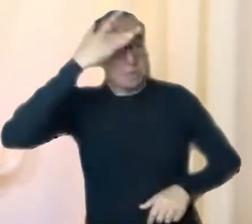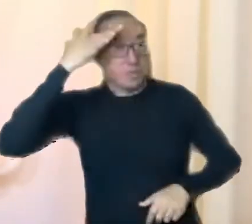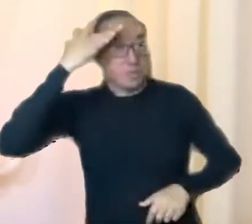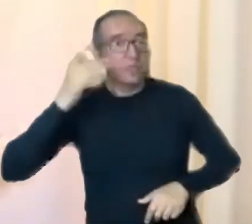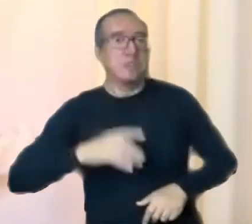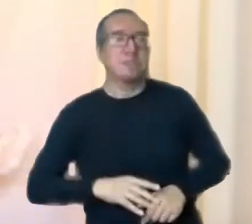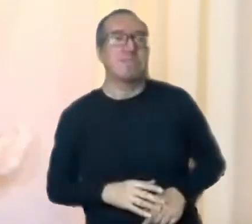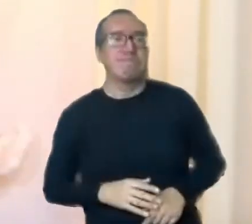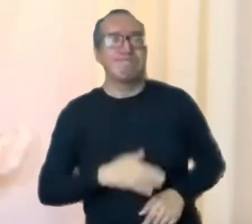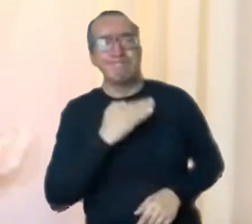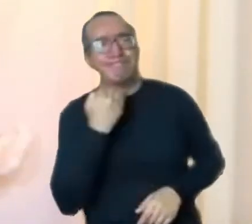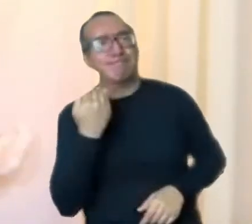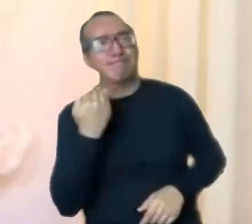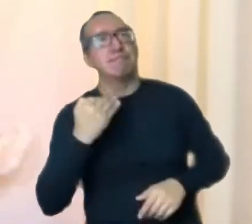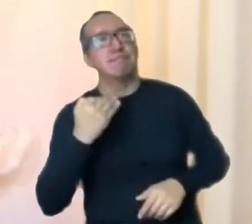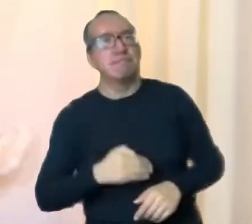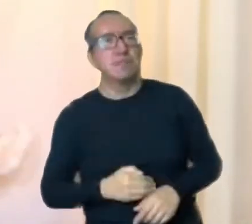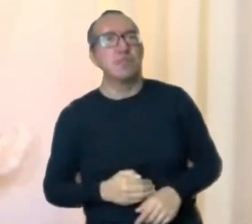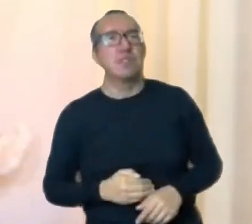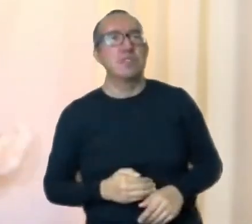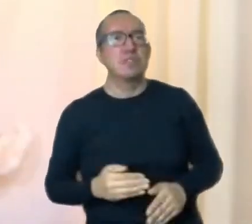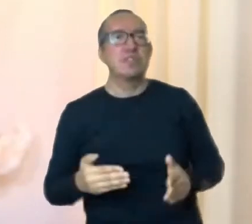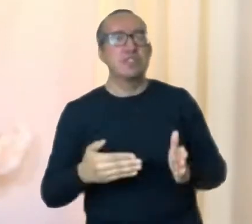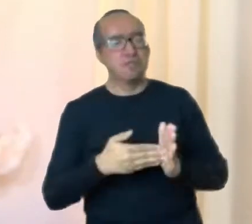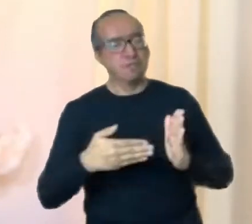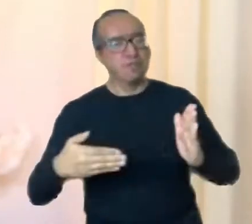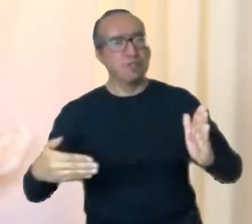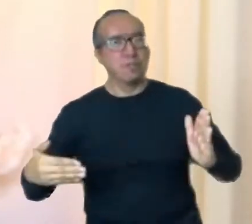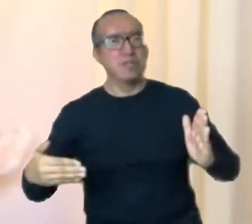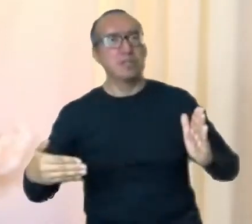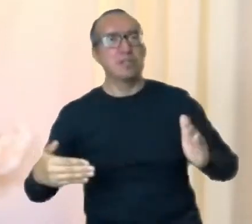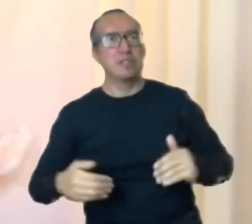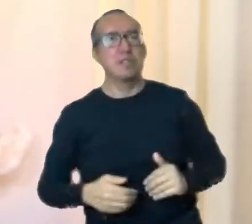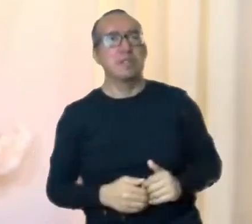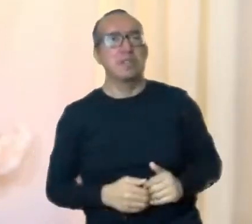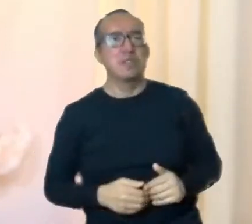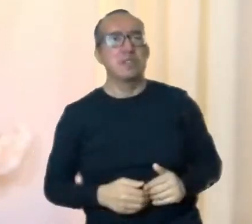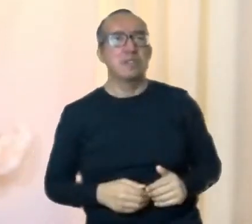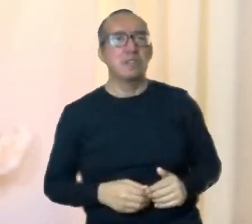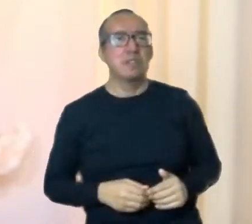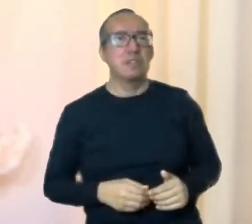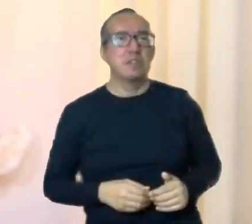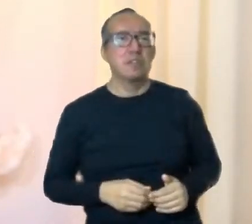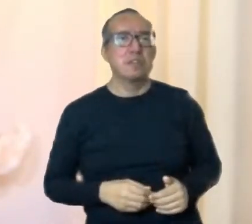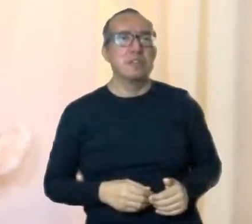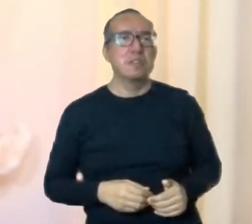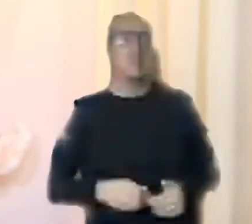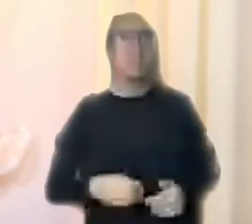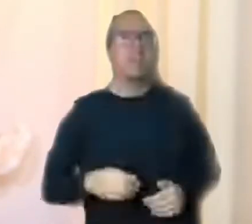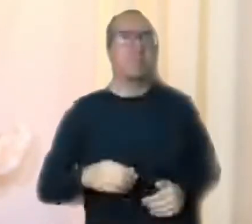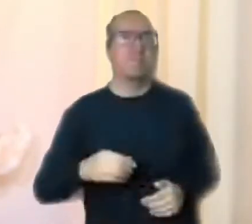São 20 pessoas por minuto. São 1.200 pessoas por hora.